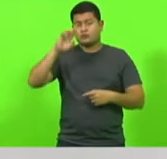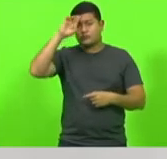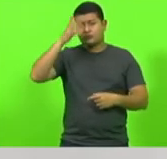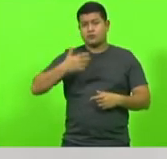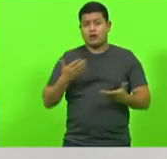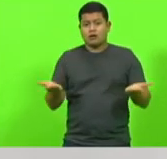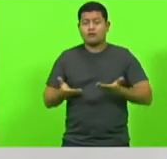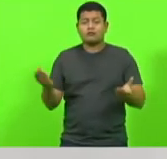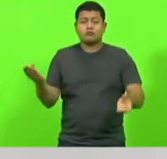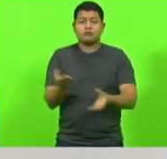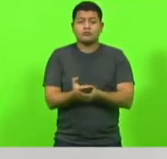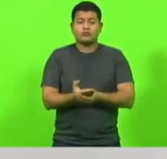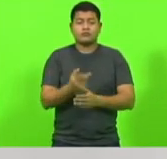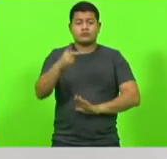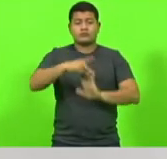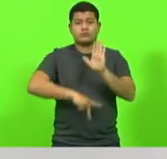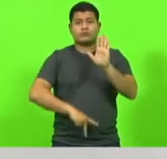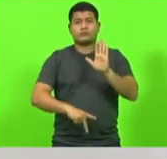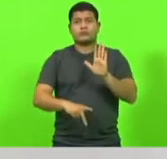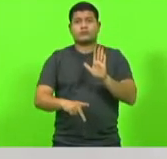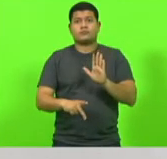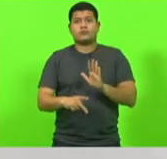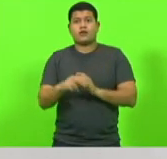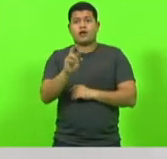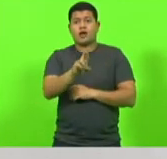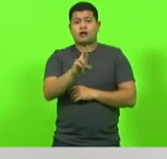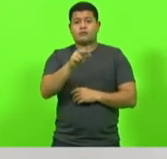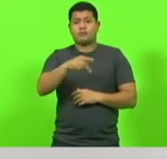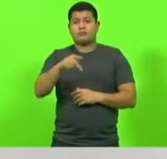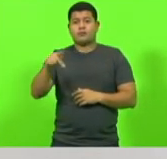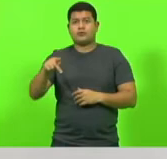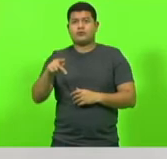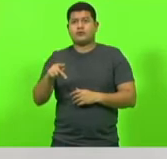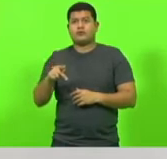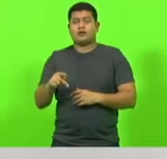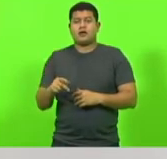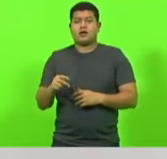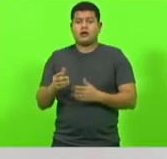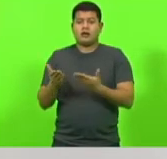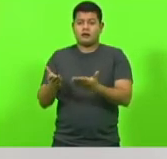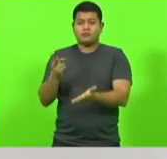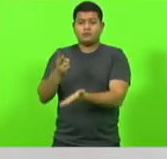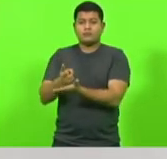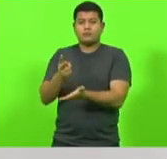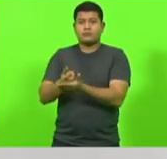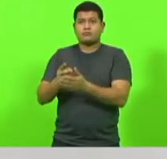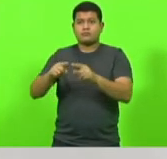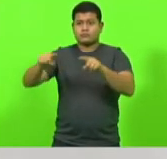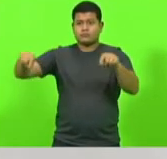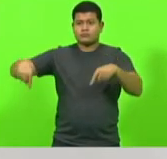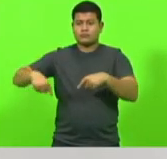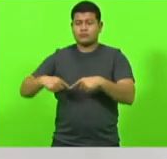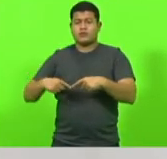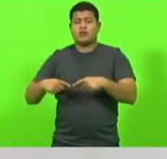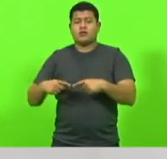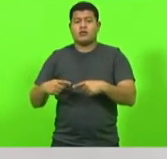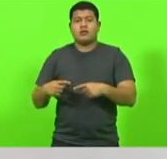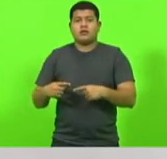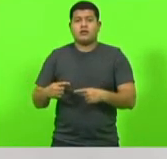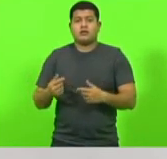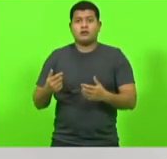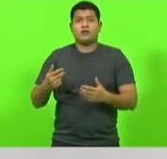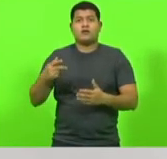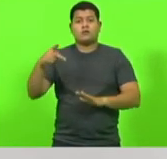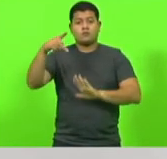na casa um projeto de RPPN, Reserva Particular de Patrimônio Natural. Ou seja, o projeto que